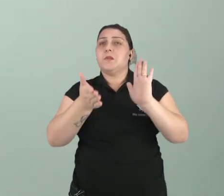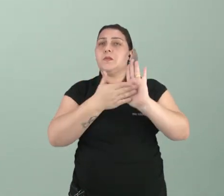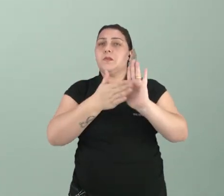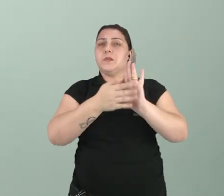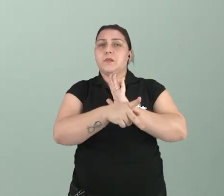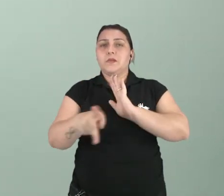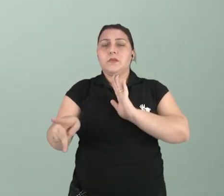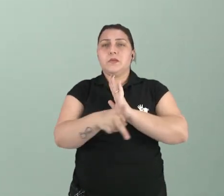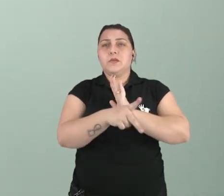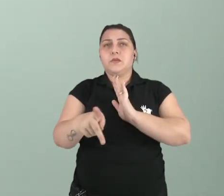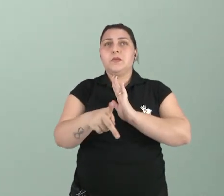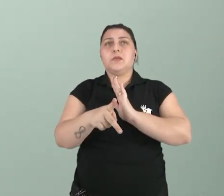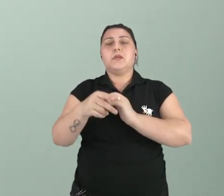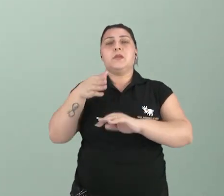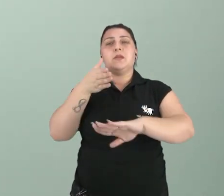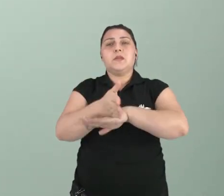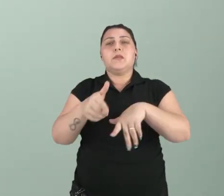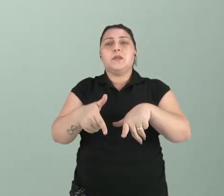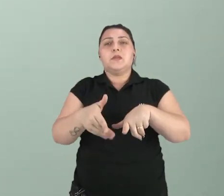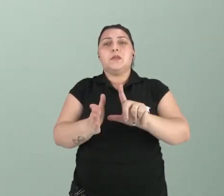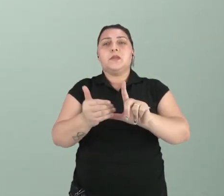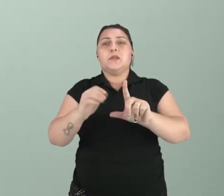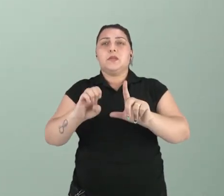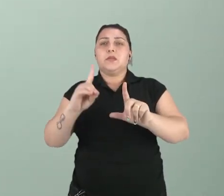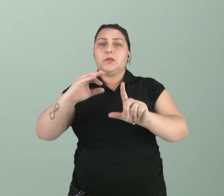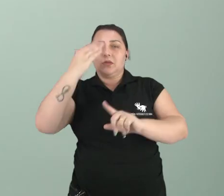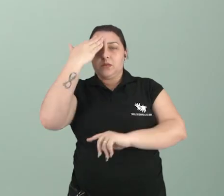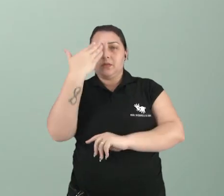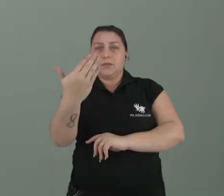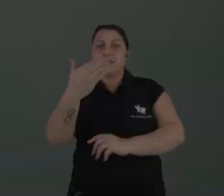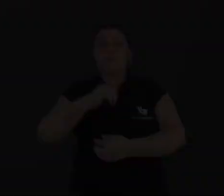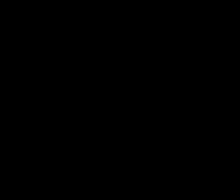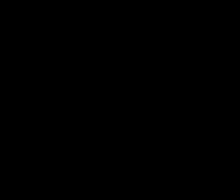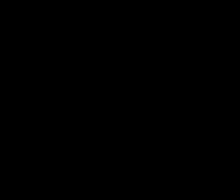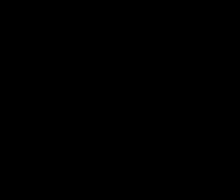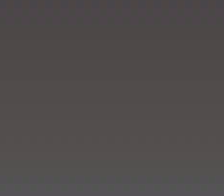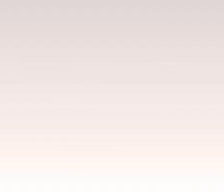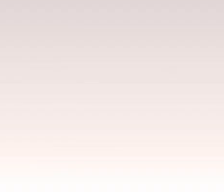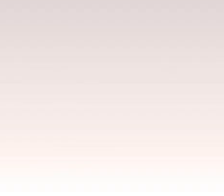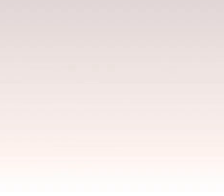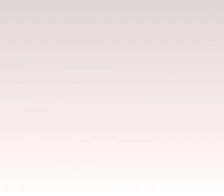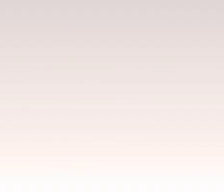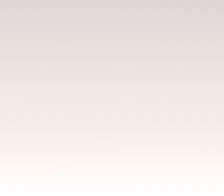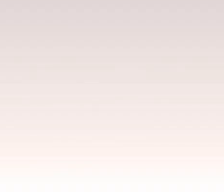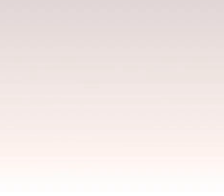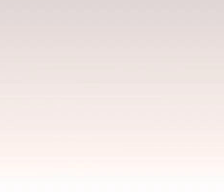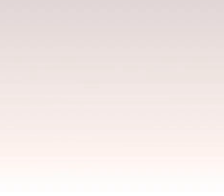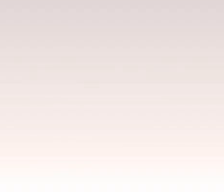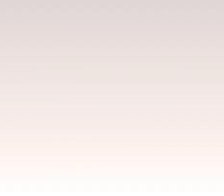propostas pelo seu professor e acesse a nossa plataforma Eduque. Obrigada!